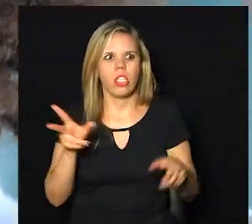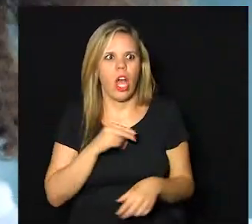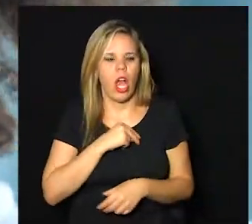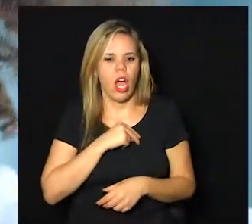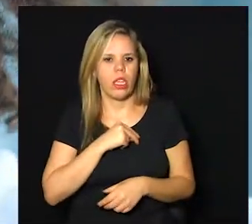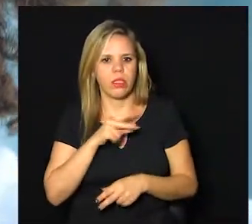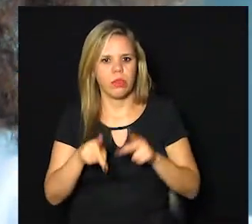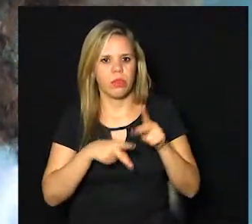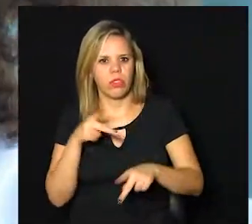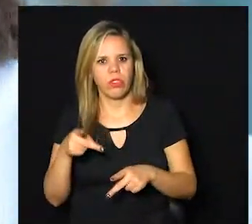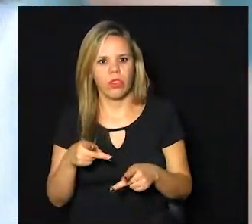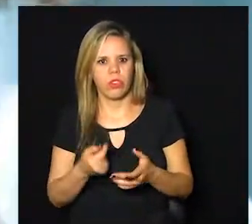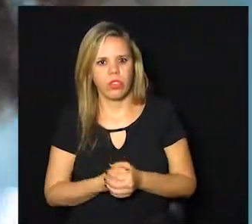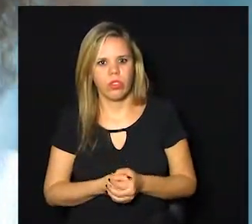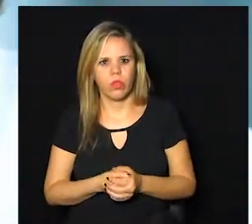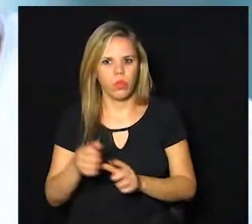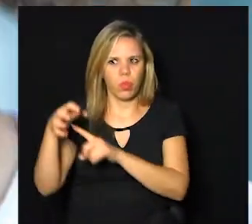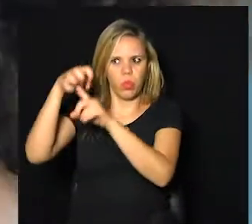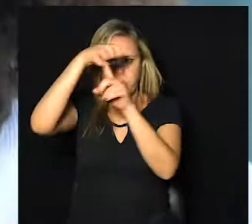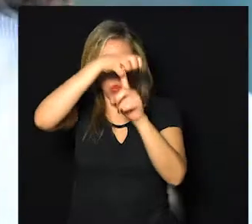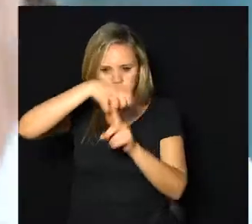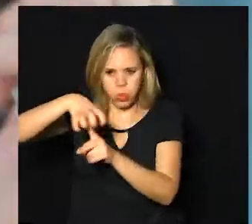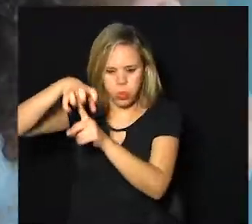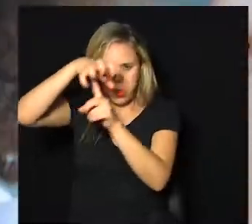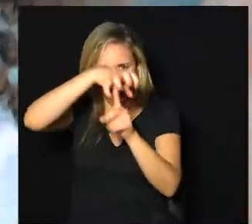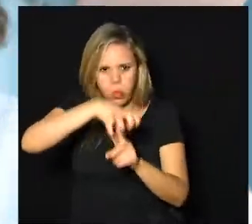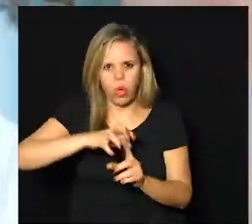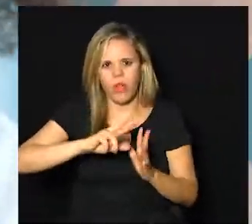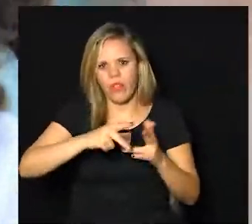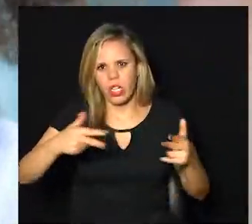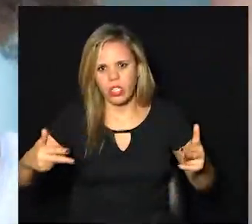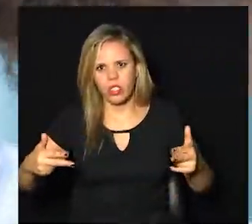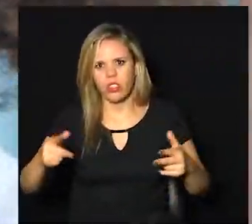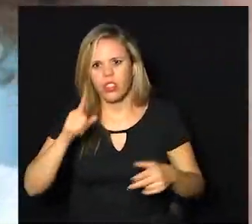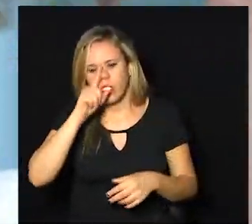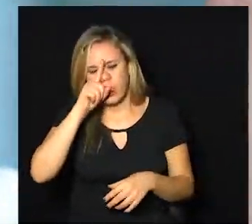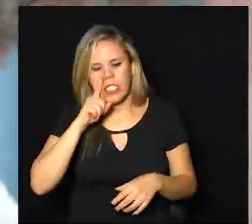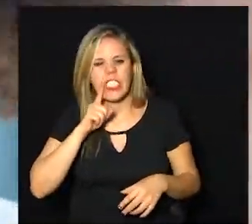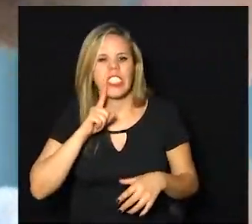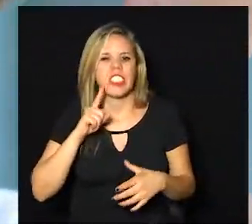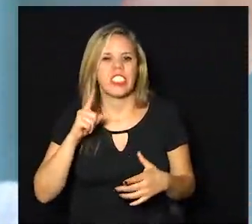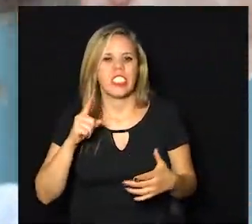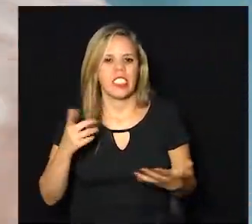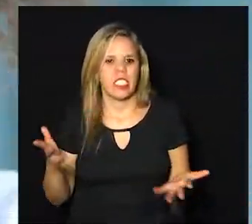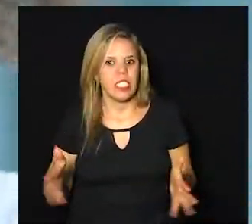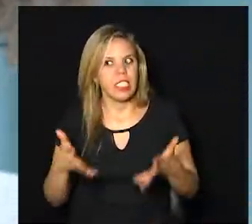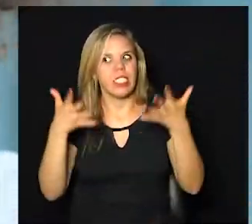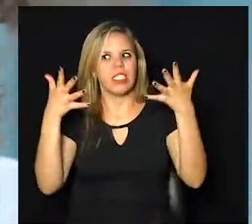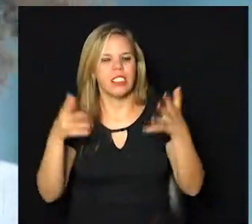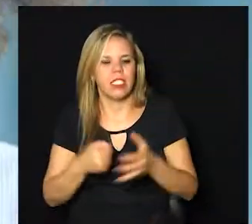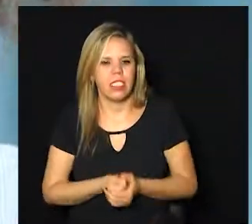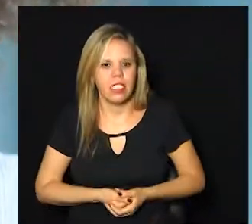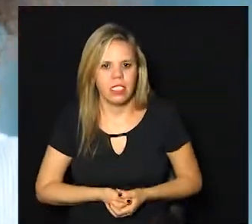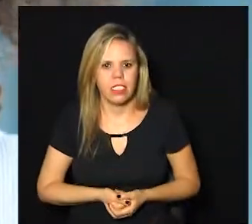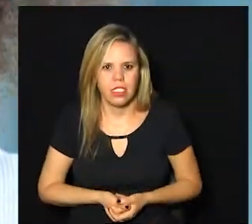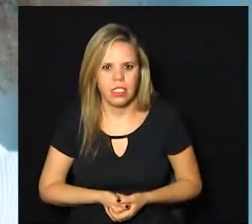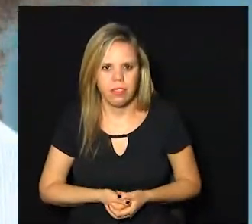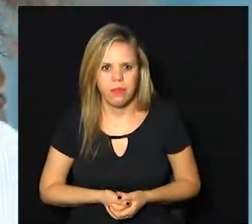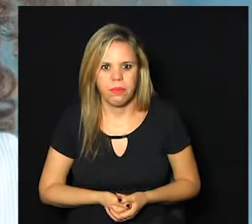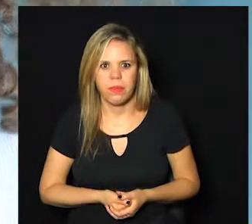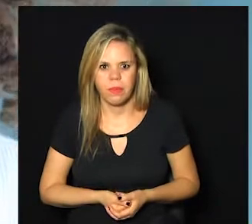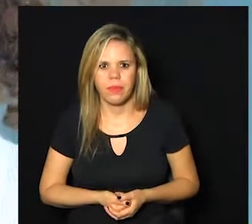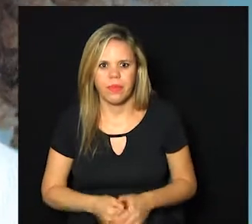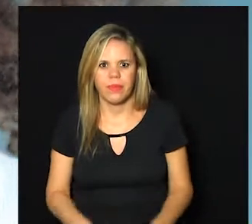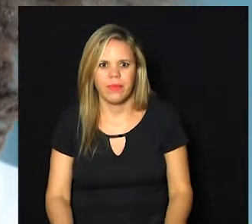nossa, né? Que as pessoas vão, saltam de paraquedas e fazem várias coisas. E tem mais a ver com adrenalina, né?